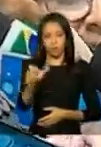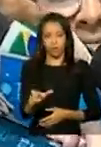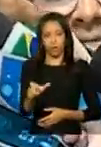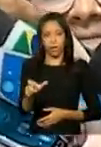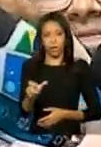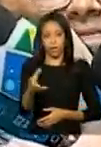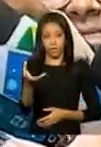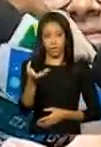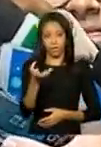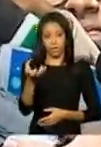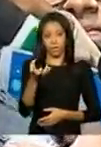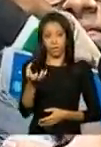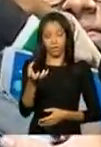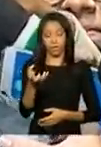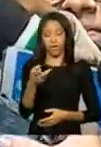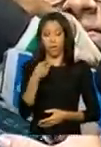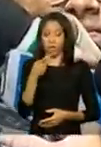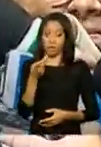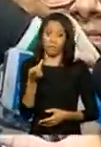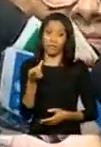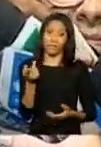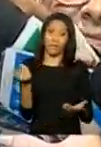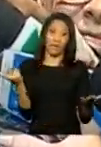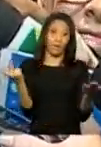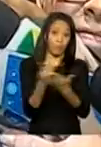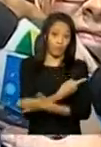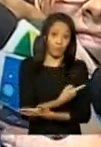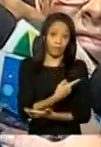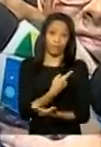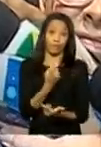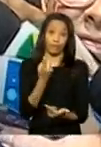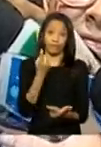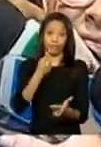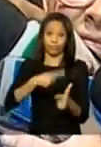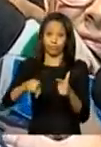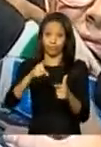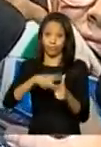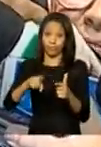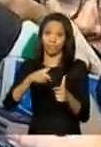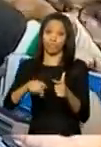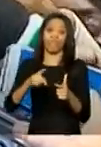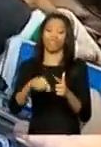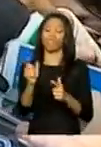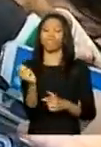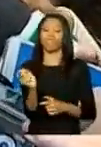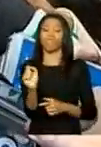Deus e acabou acertando no padre de uma paróquia.